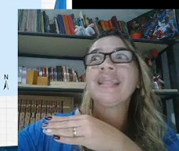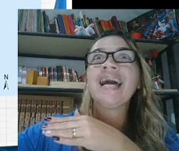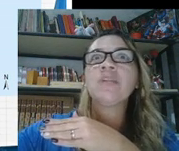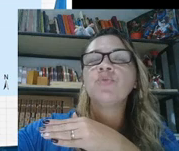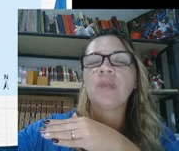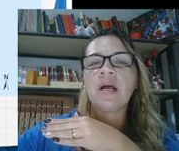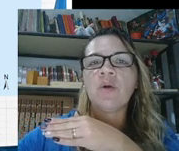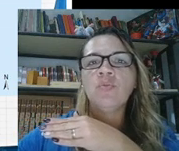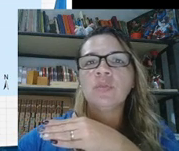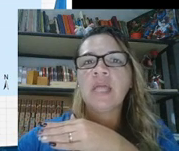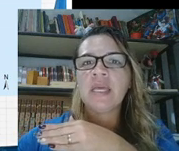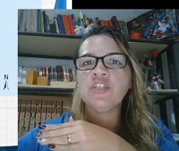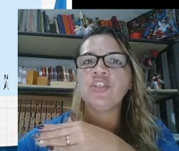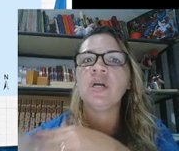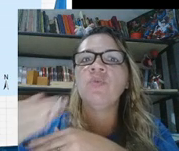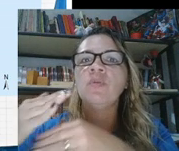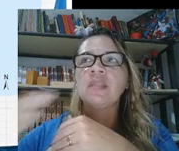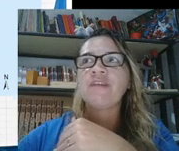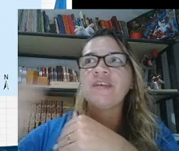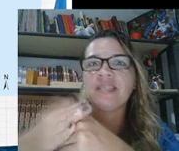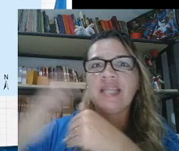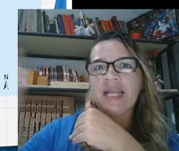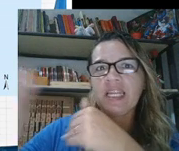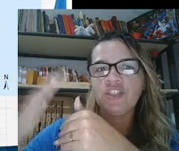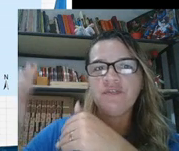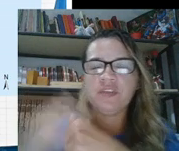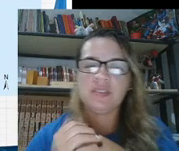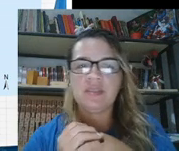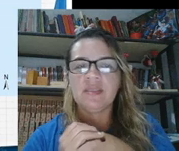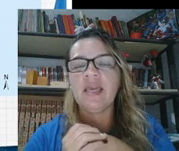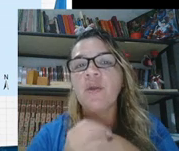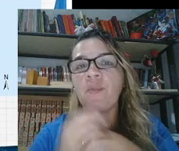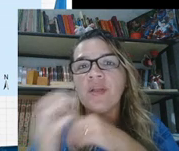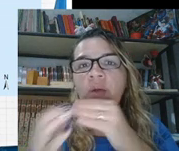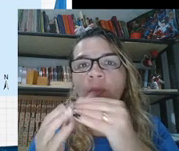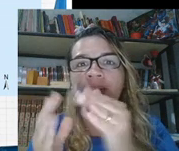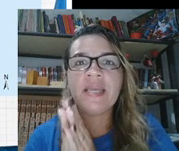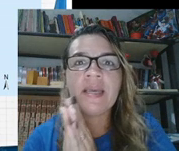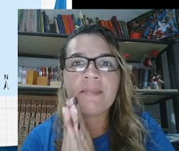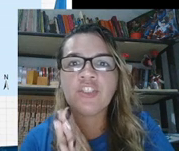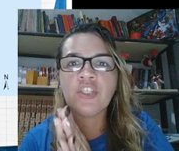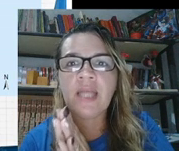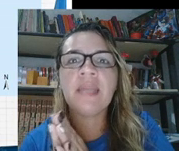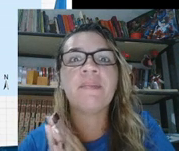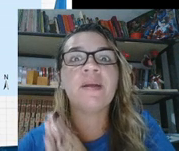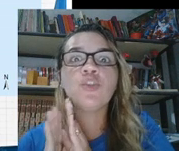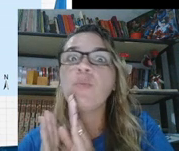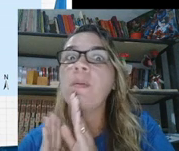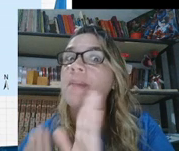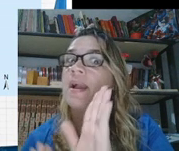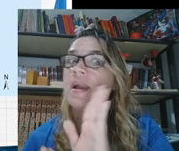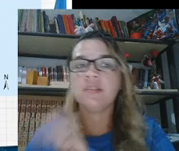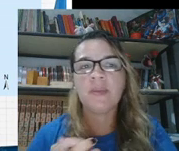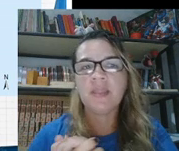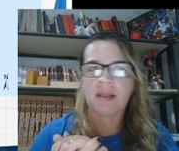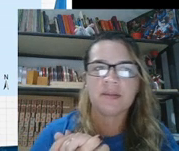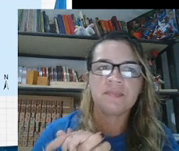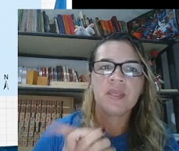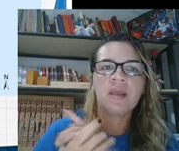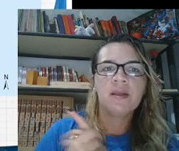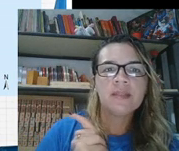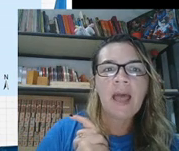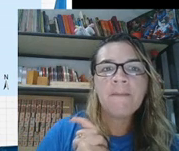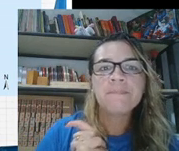parte natural da região está fazendo aquela divisa, certo? É uma linha imaginária, mas super mega